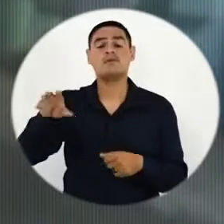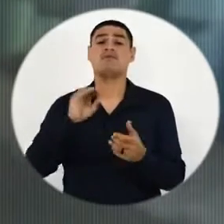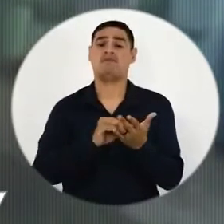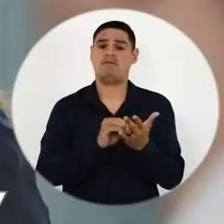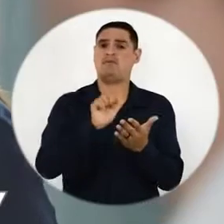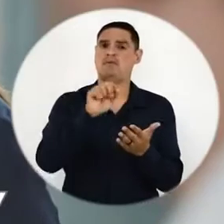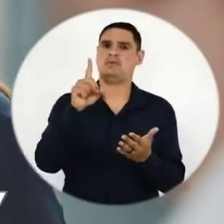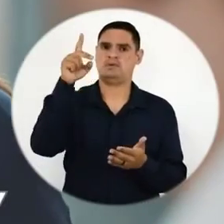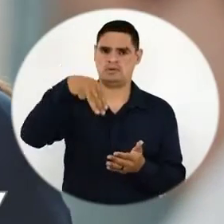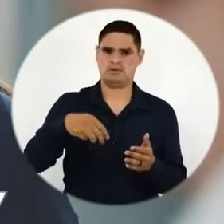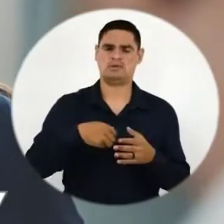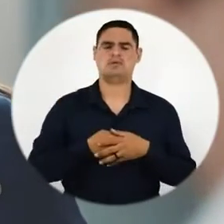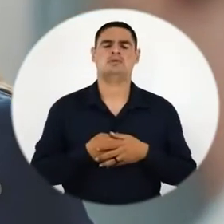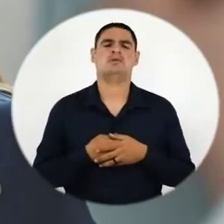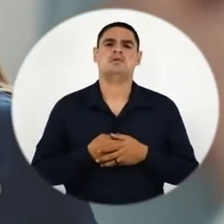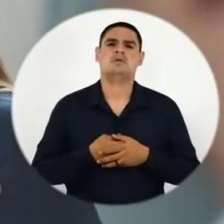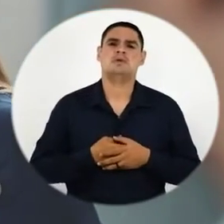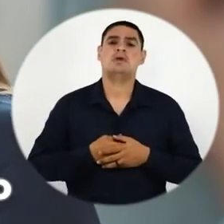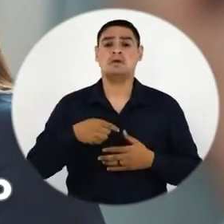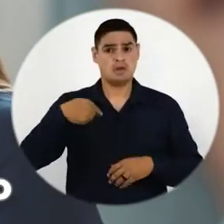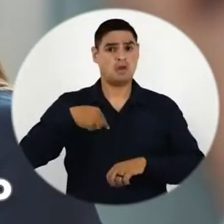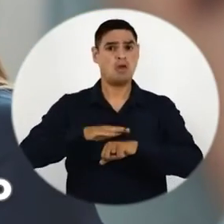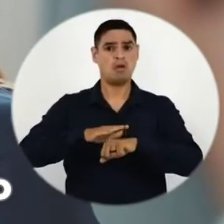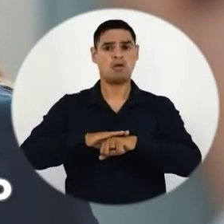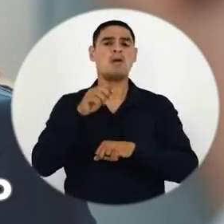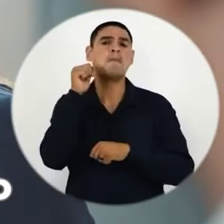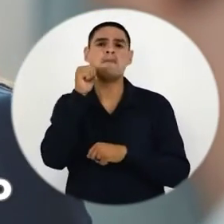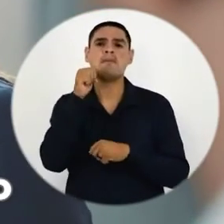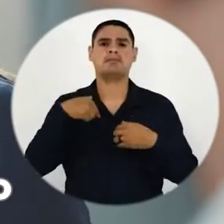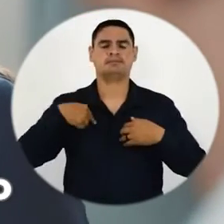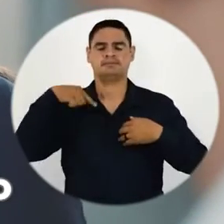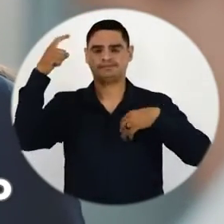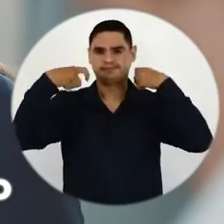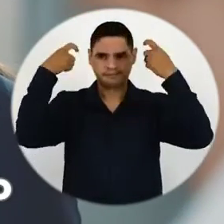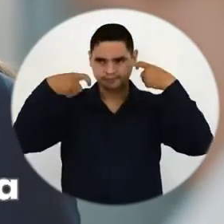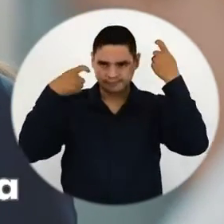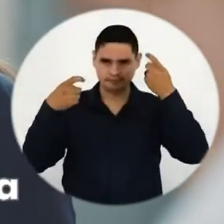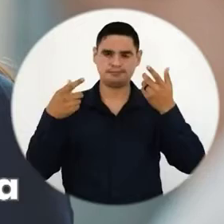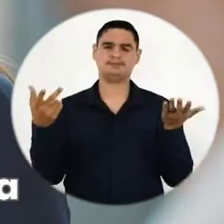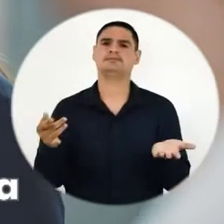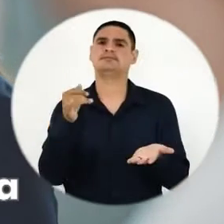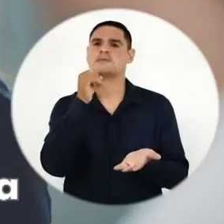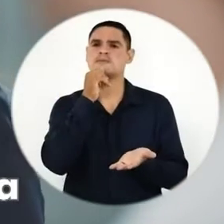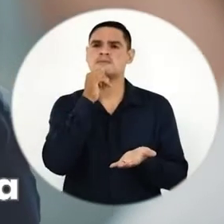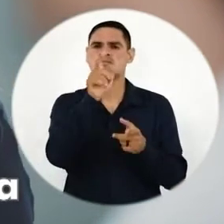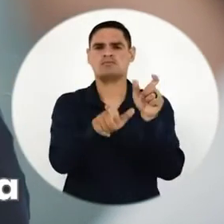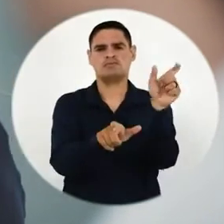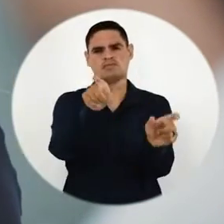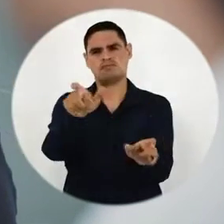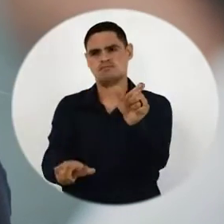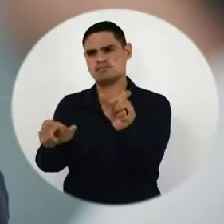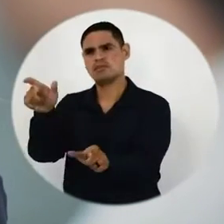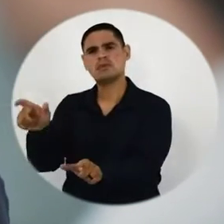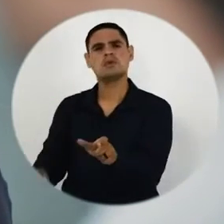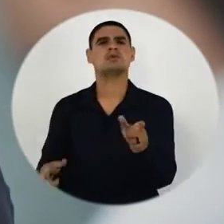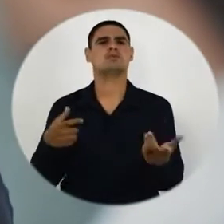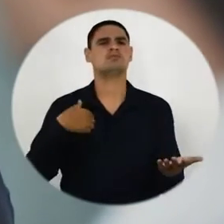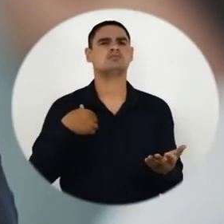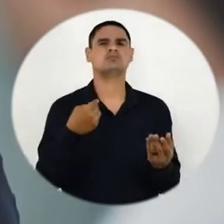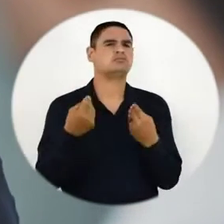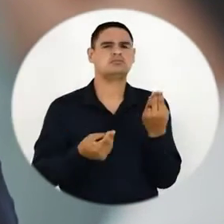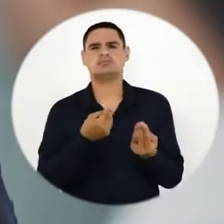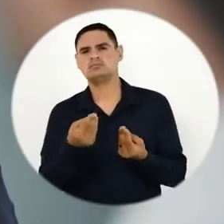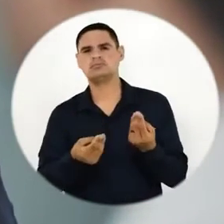gestão. Doutor, eu como mulher tenho uma preocupação muito grande na atenção que deve ser dada a cada uma das fortalezenses.